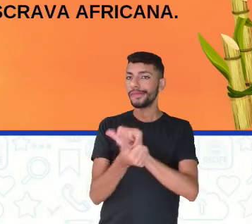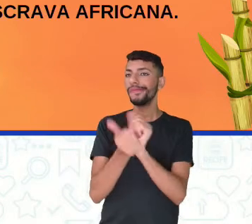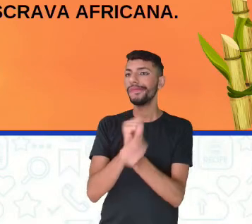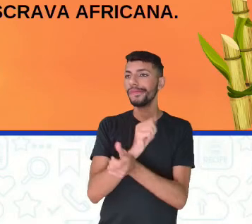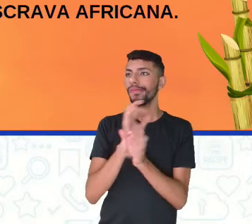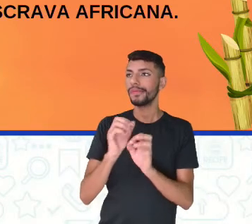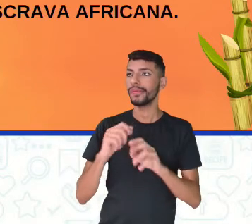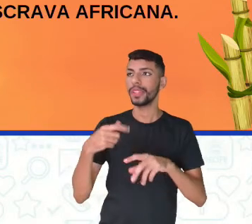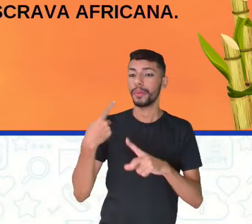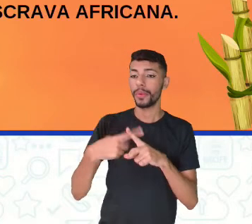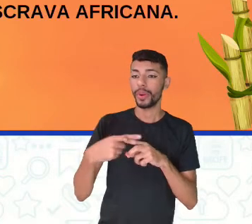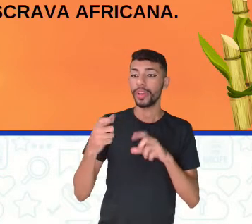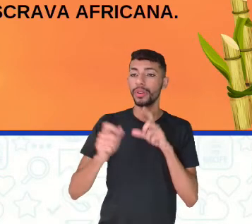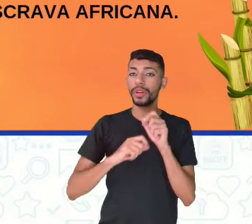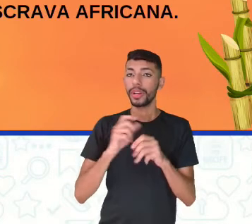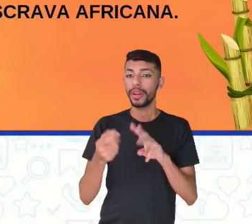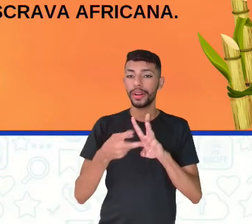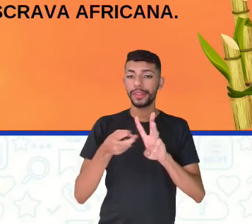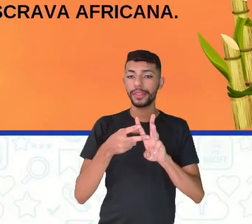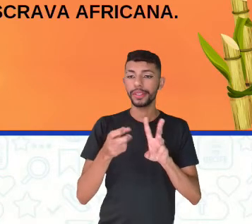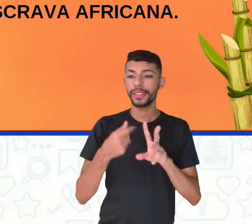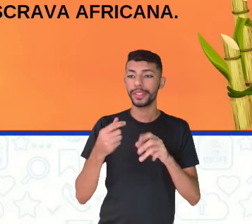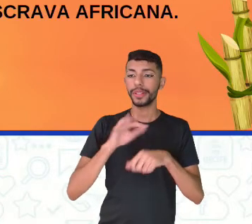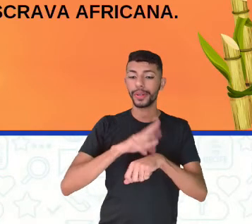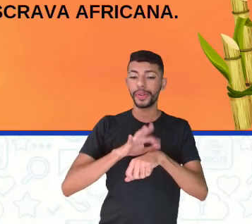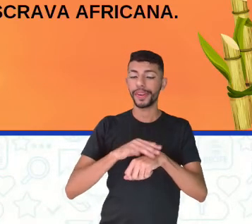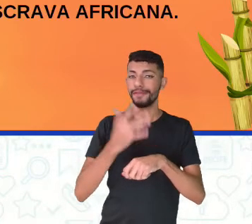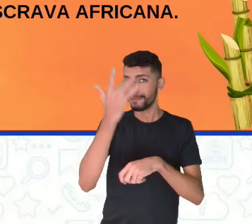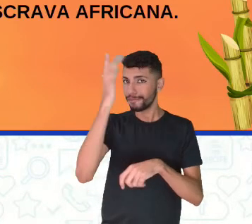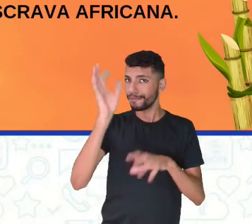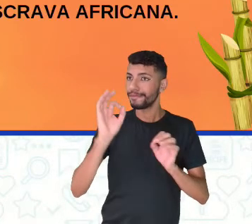bastante facilidade, já tem aí a mão de obra escrava